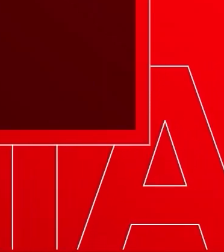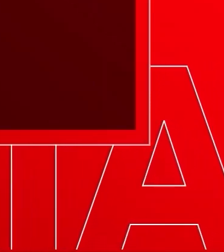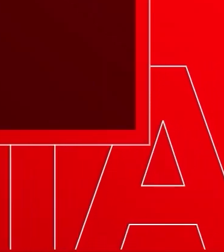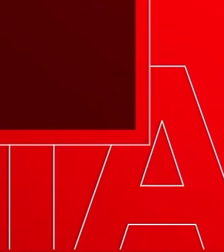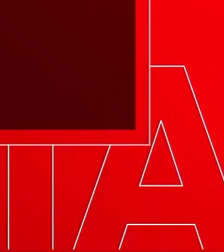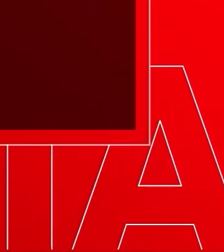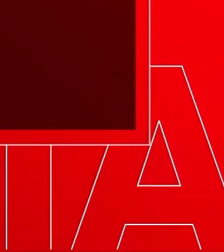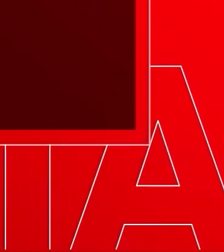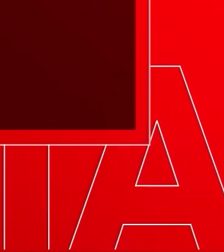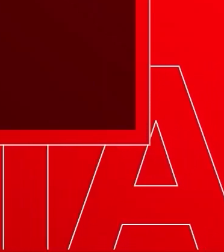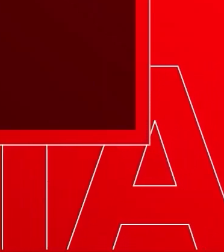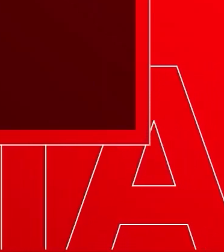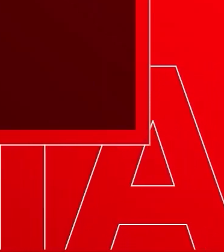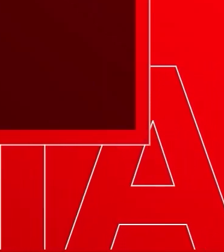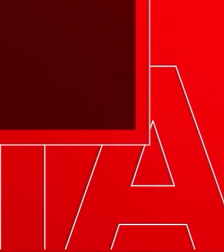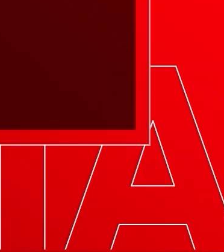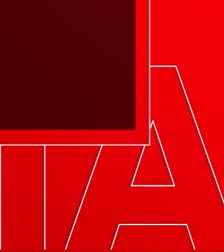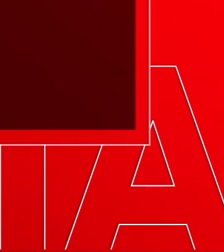constrói